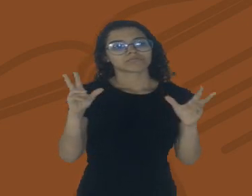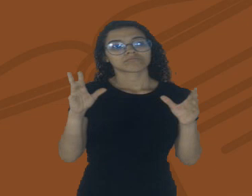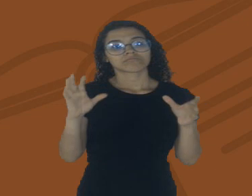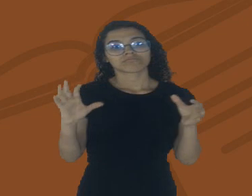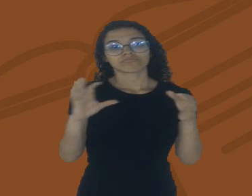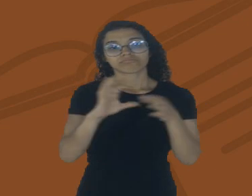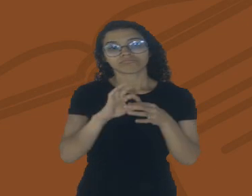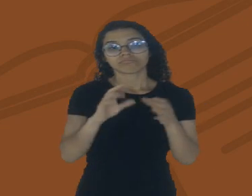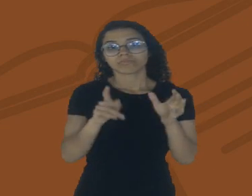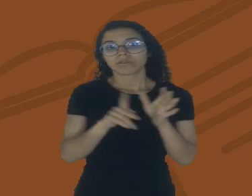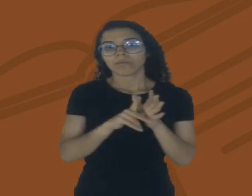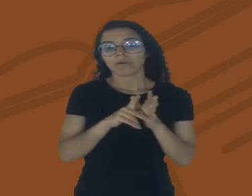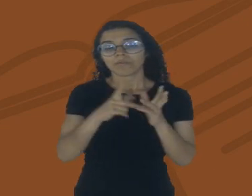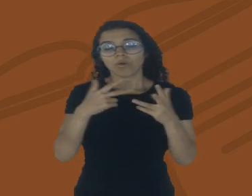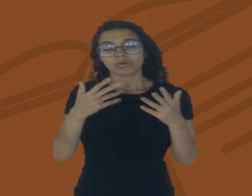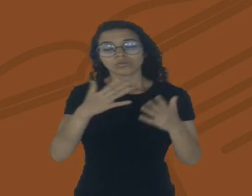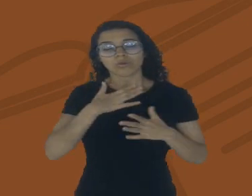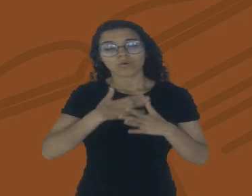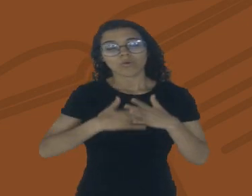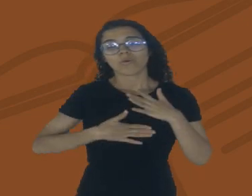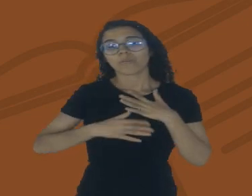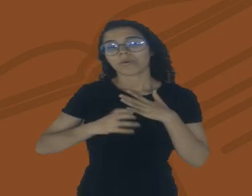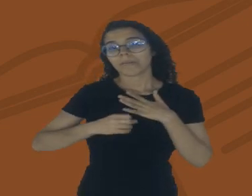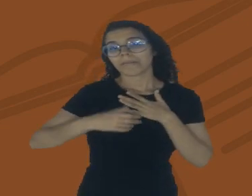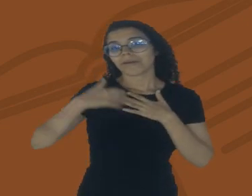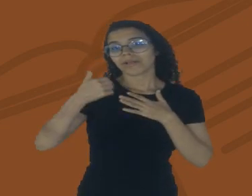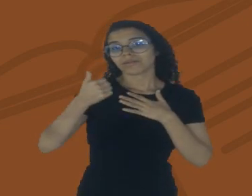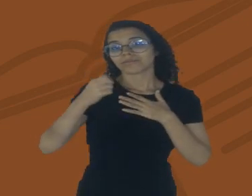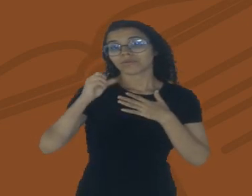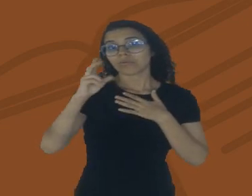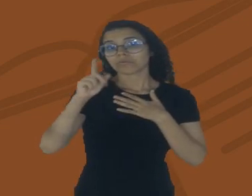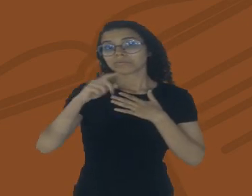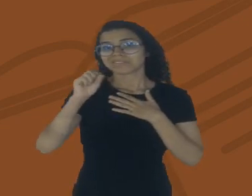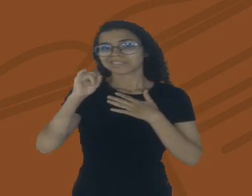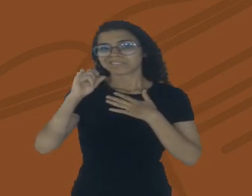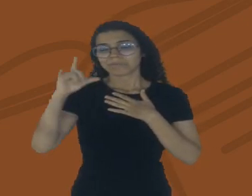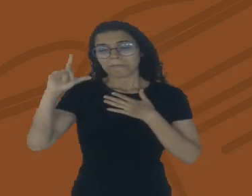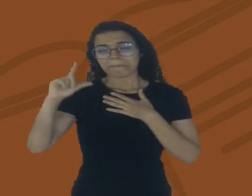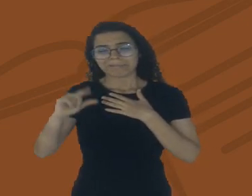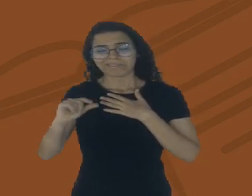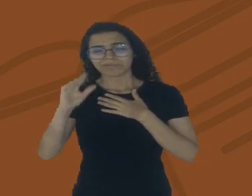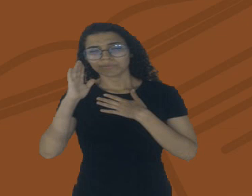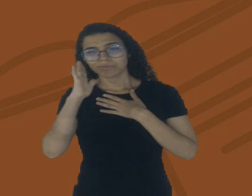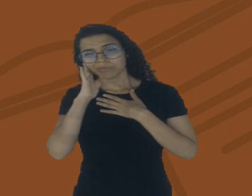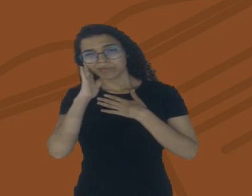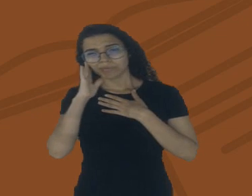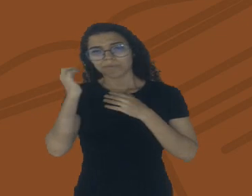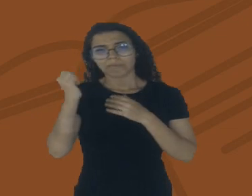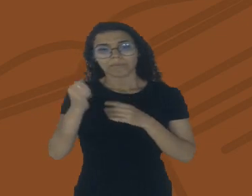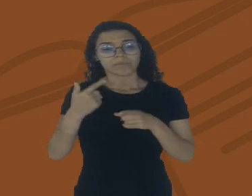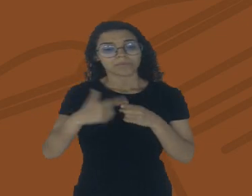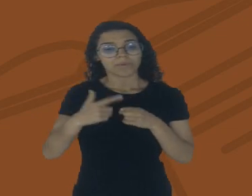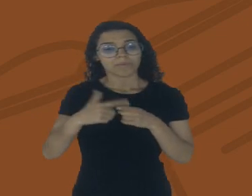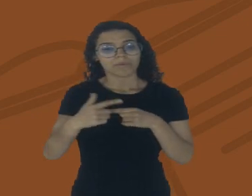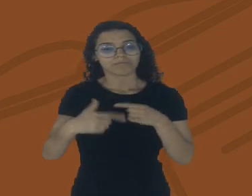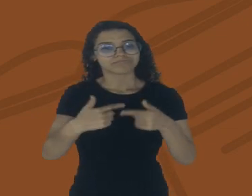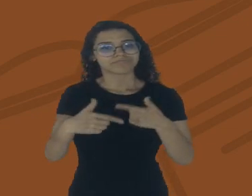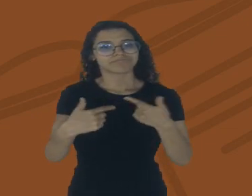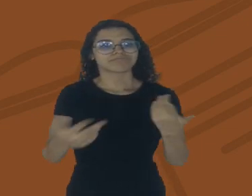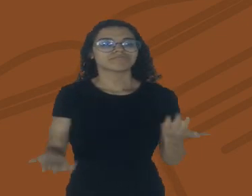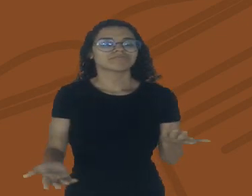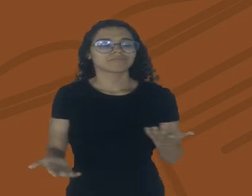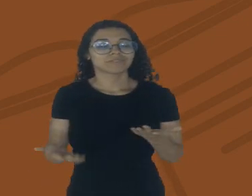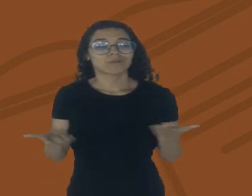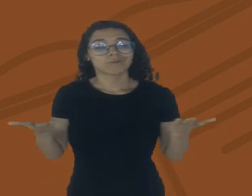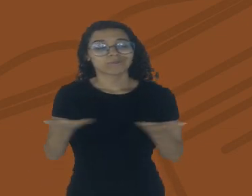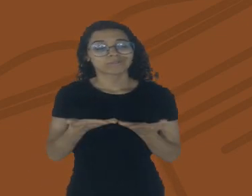das reações do nosso corpo, ou também pela ausência dele pode desencadear vários outros problemas. Então, na nossa aula de hoje